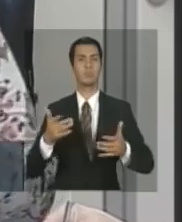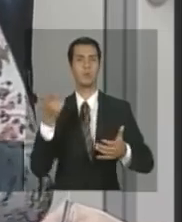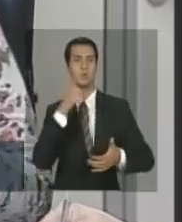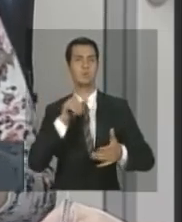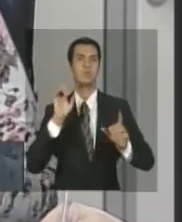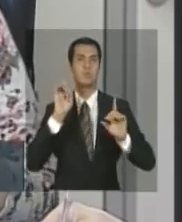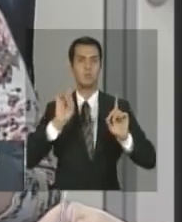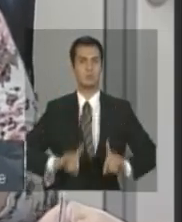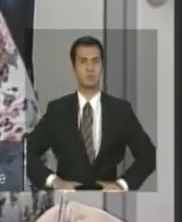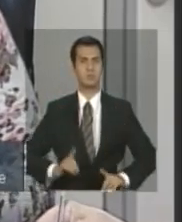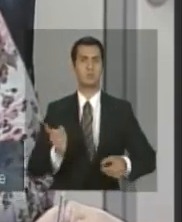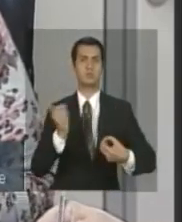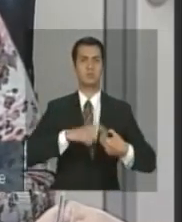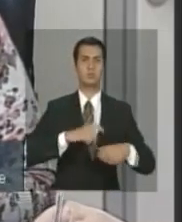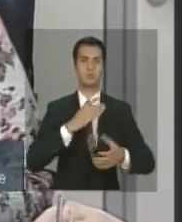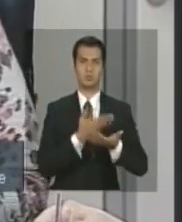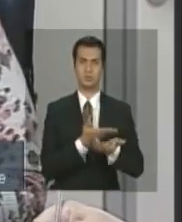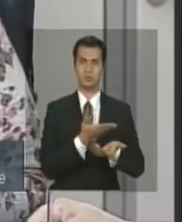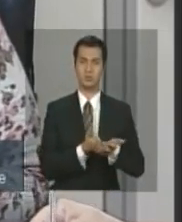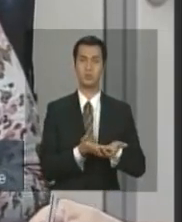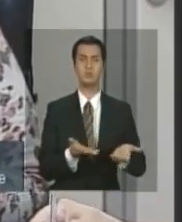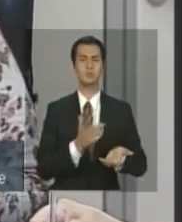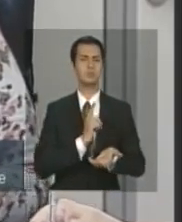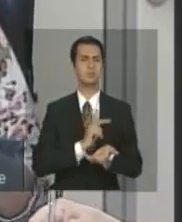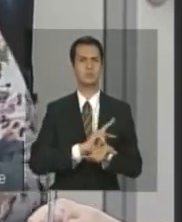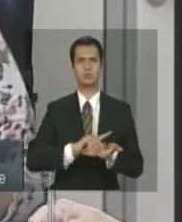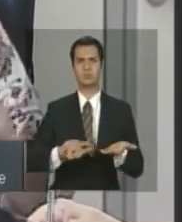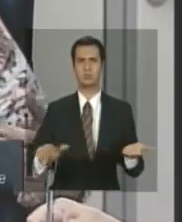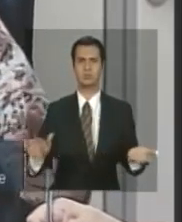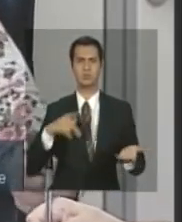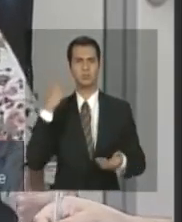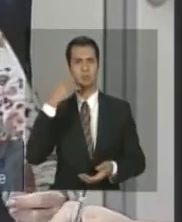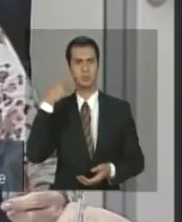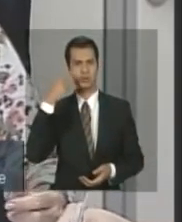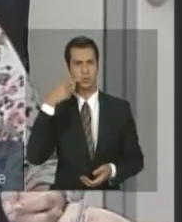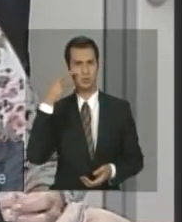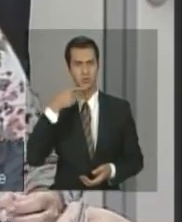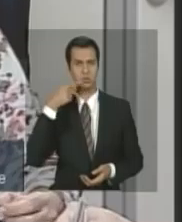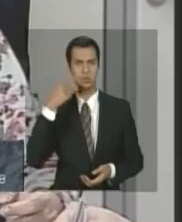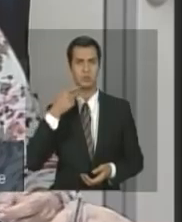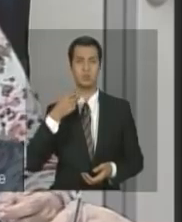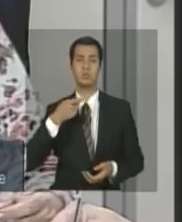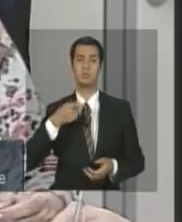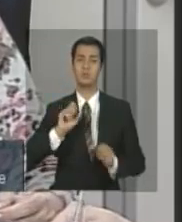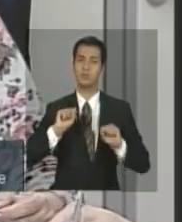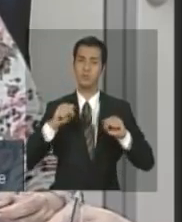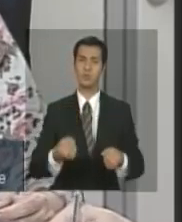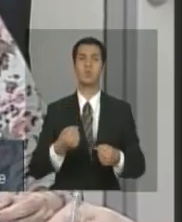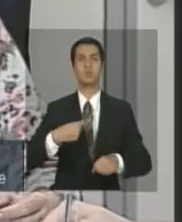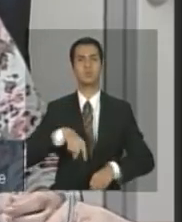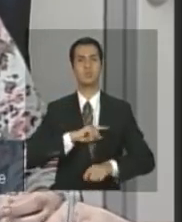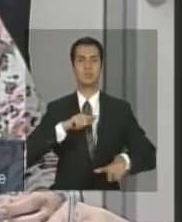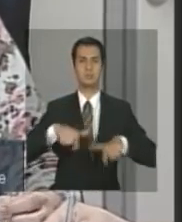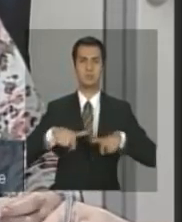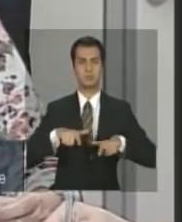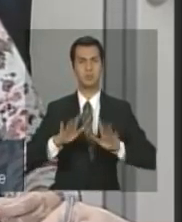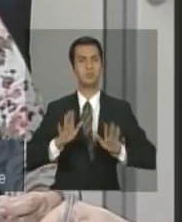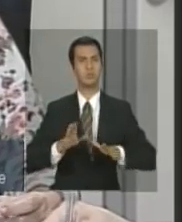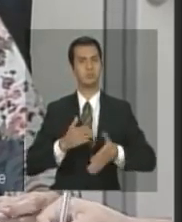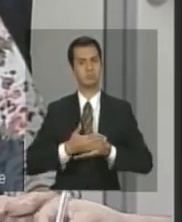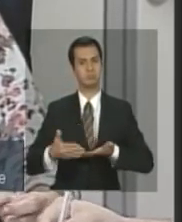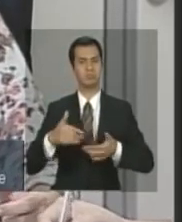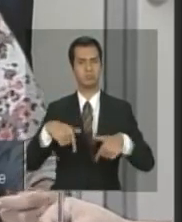políticas fortalece esse trabalho que já vem sendo feito no Brasil de